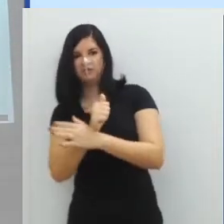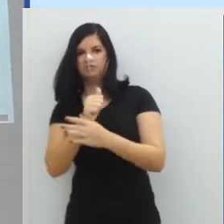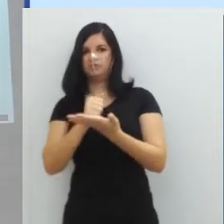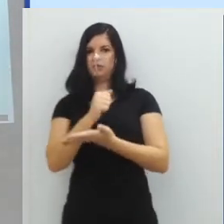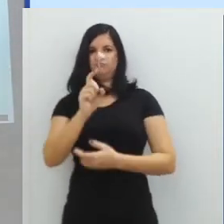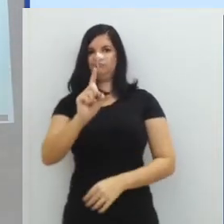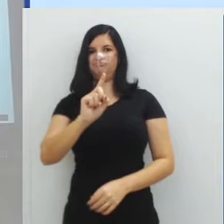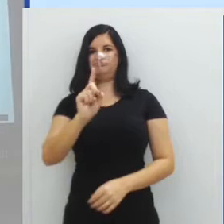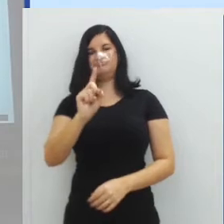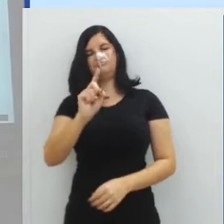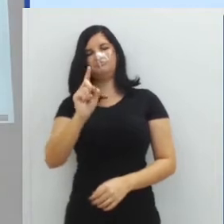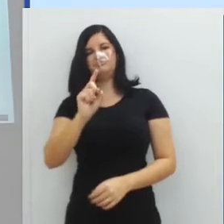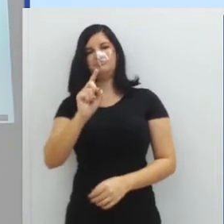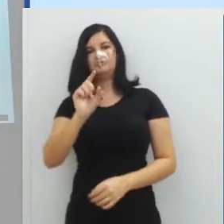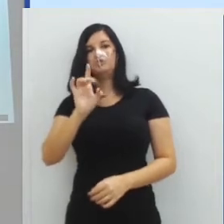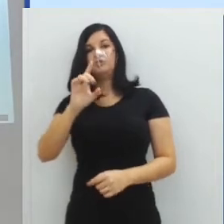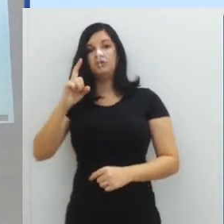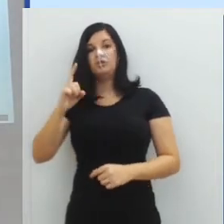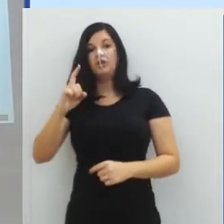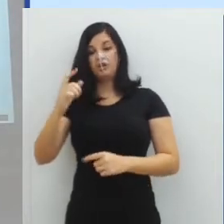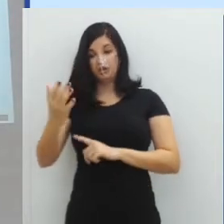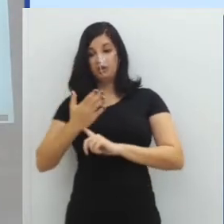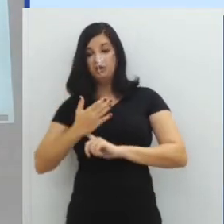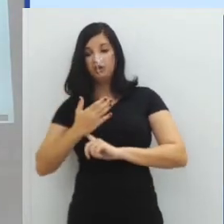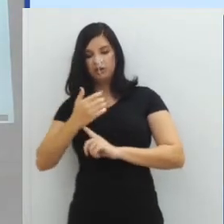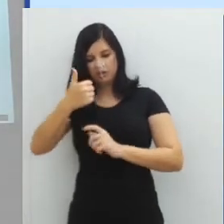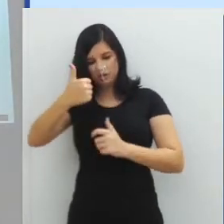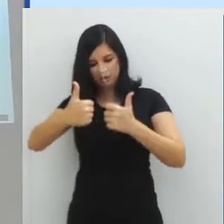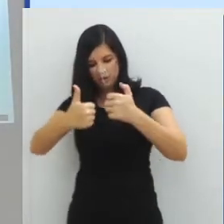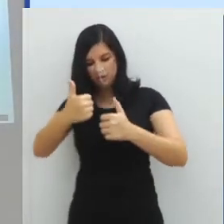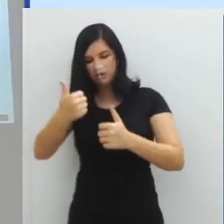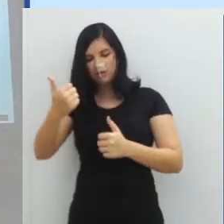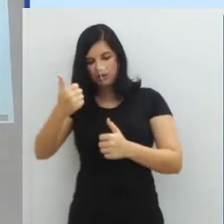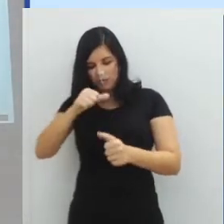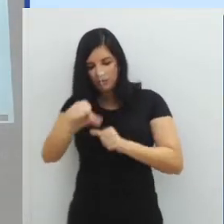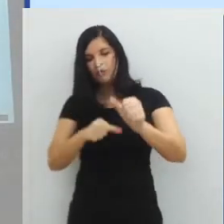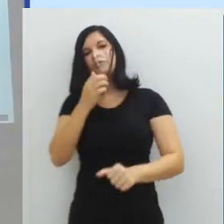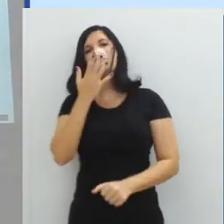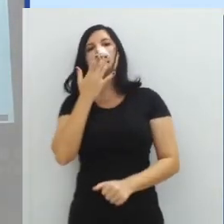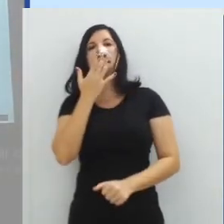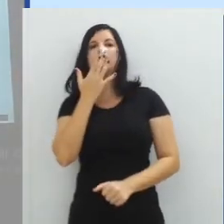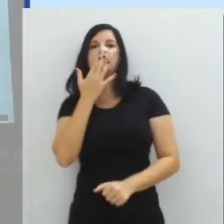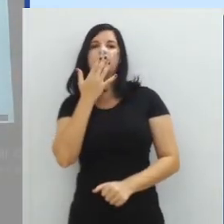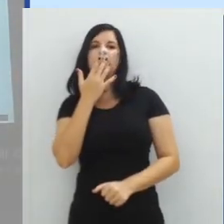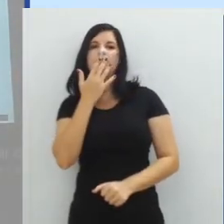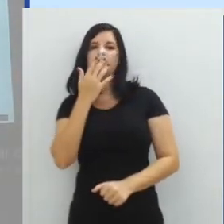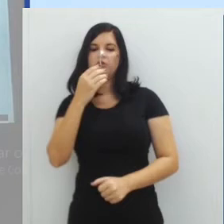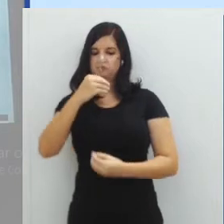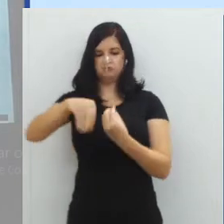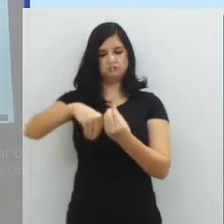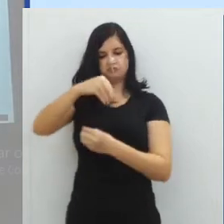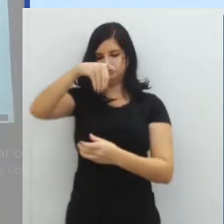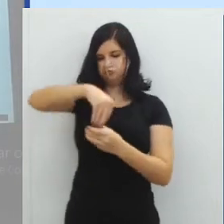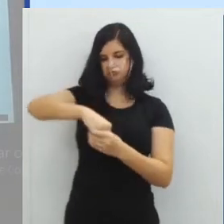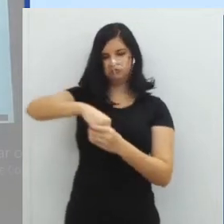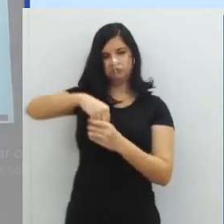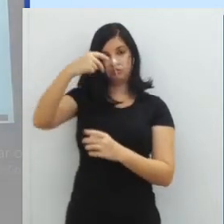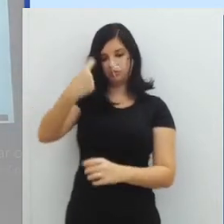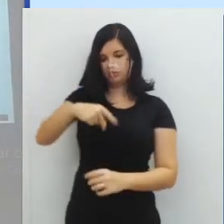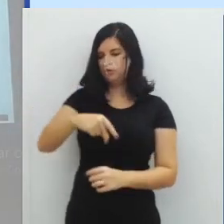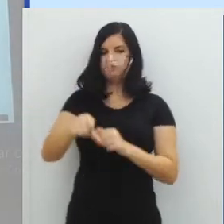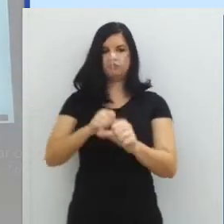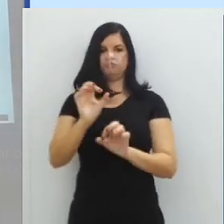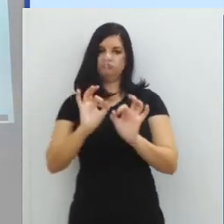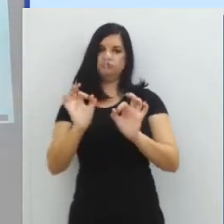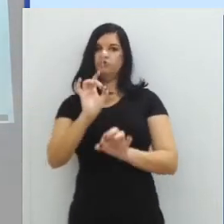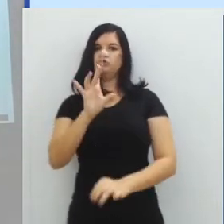E os indicadores eles vão agir nessa mudança de cor sem alterar a composição. E a gente tem aqui